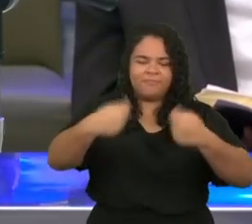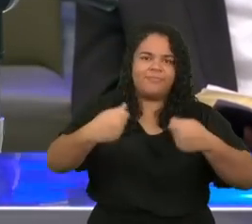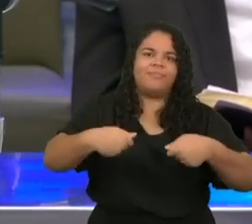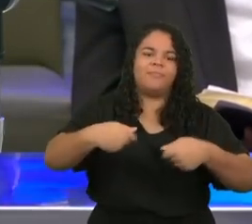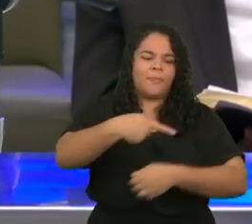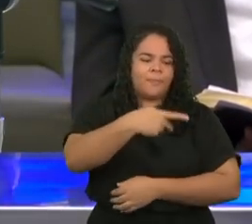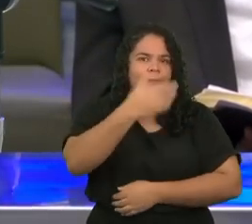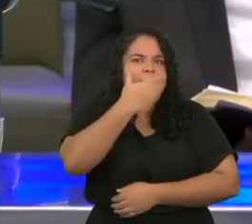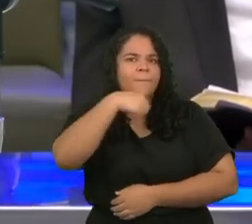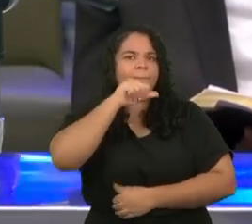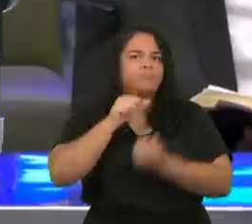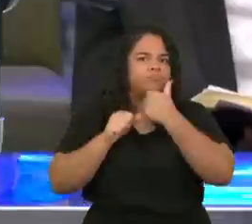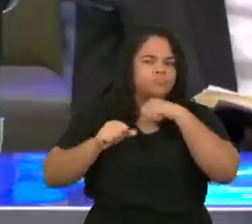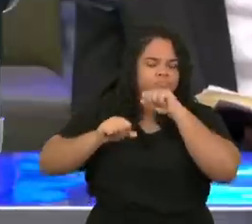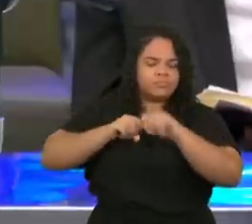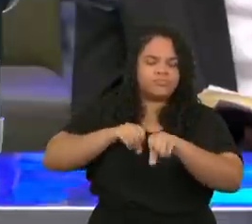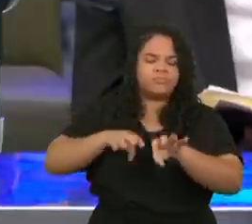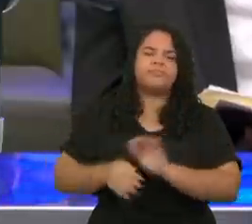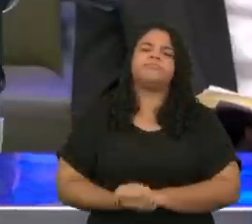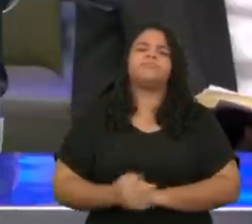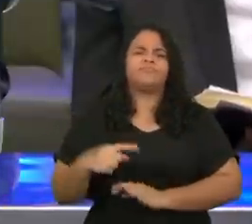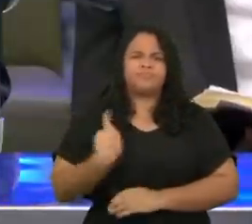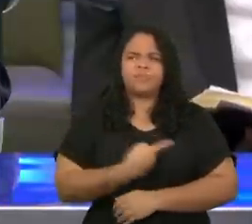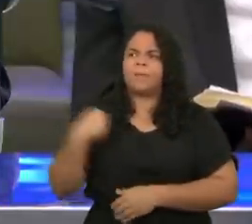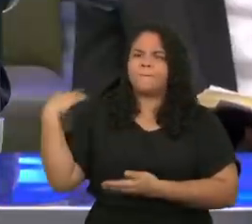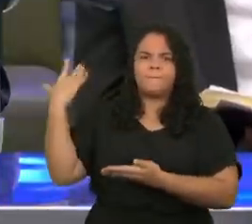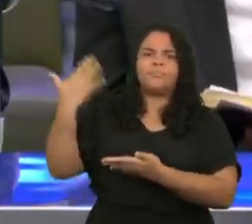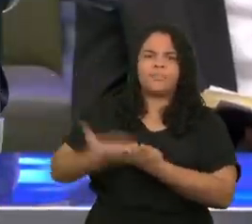repetir para não tomar tempo falamos sobre